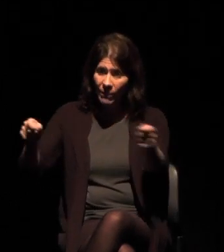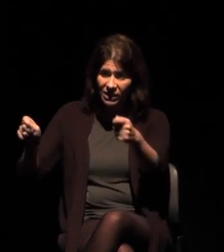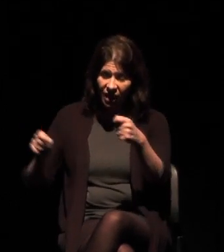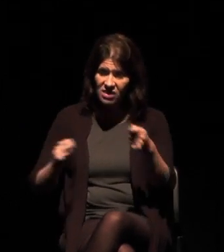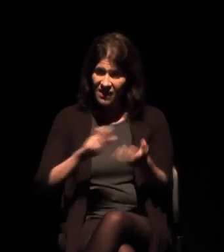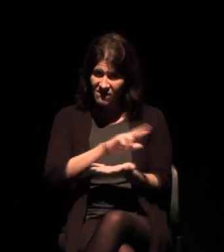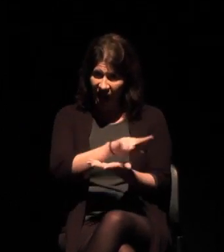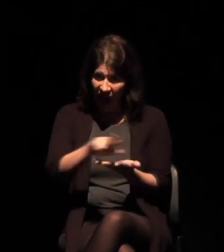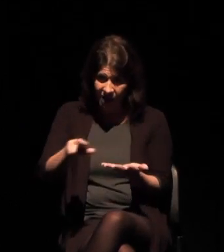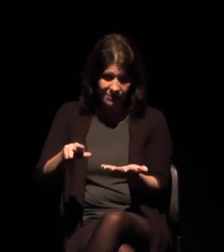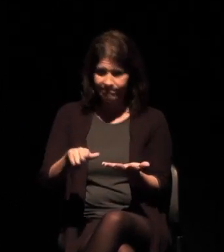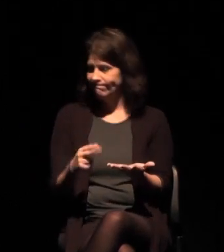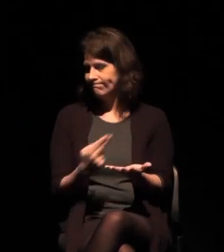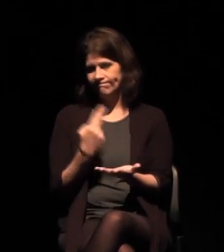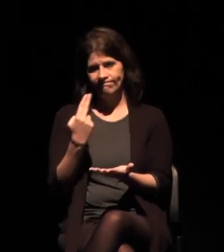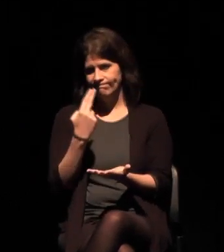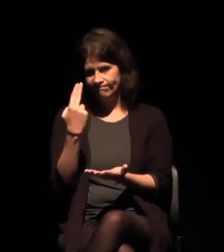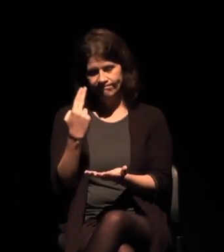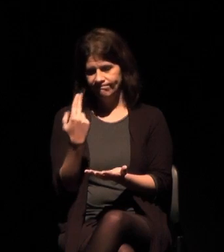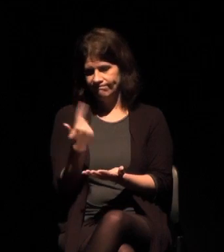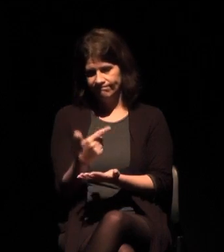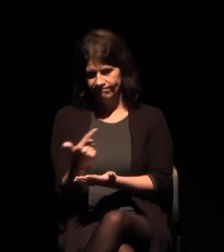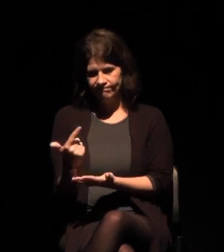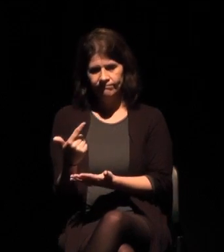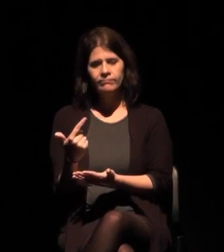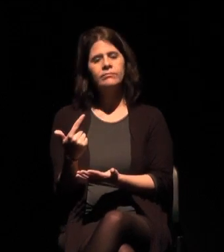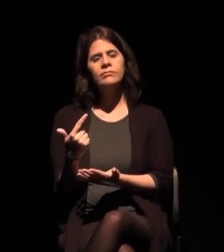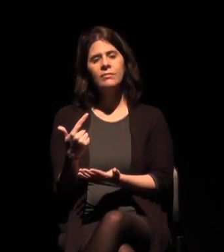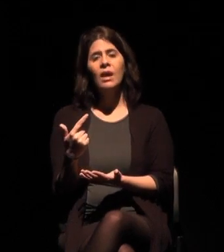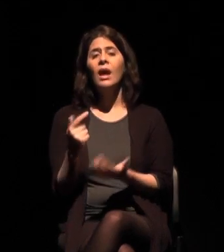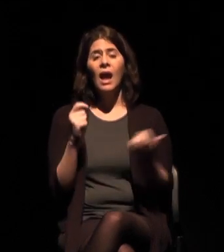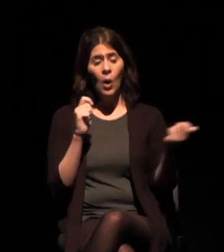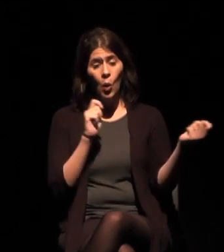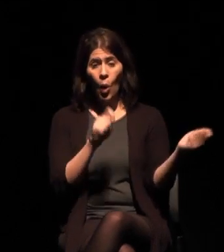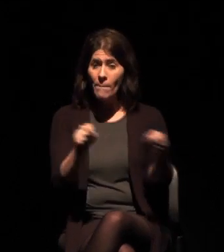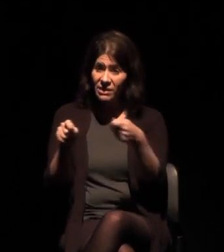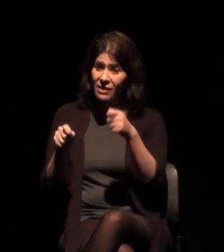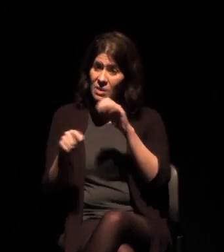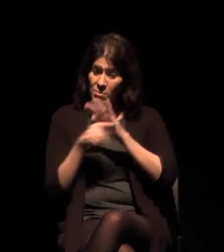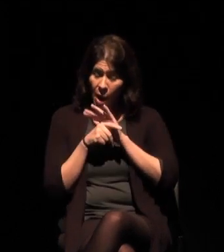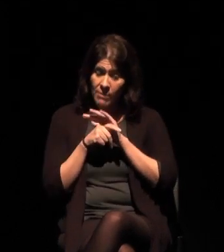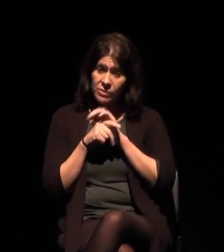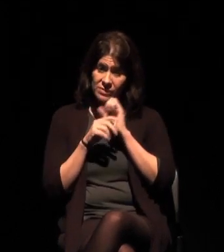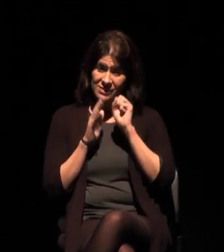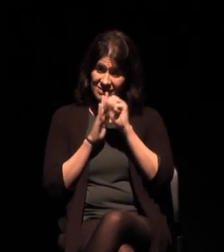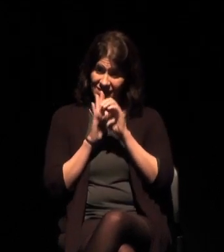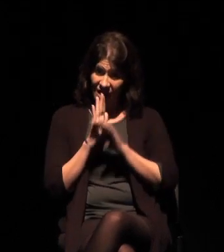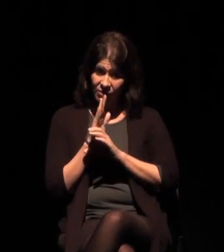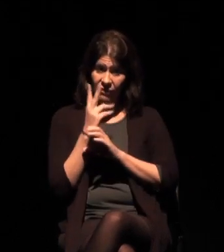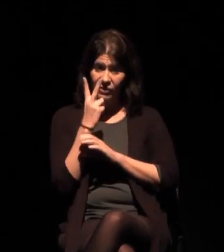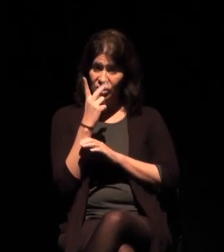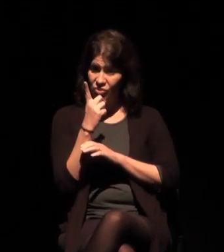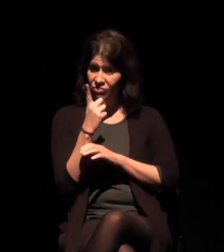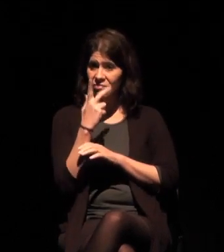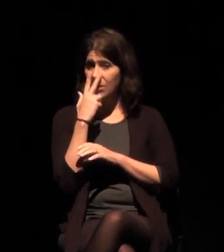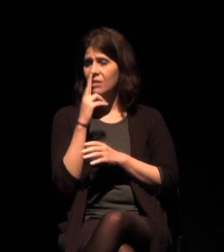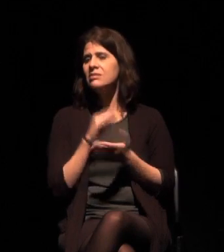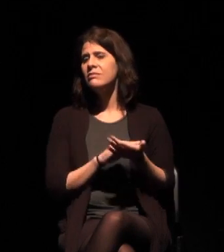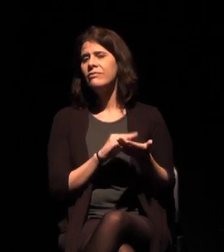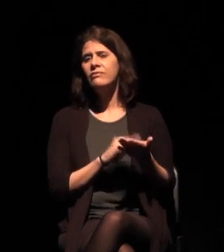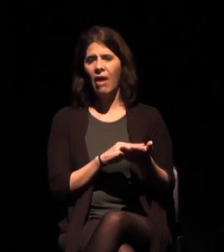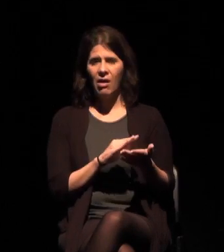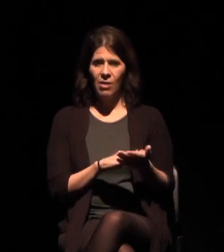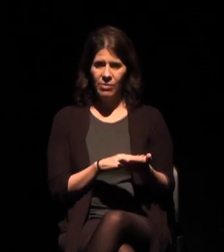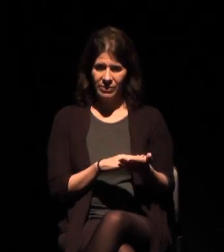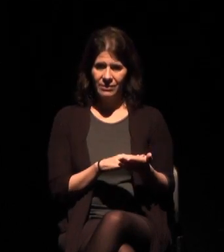tem é apresentado como as competências para o século 21 ora tentando fazer um raciocínio lógico